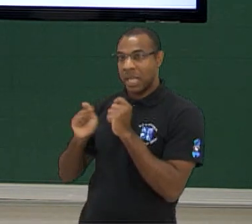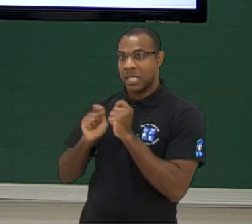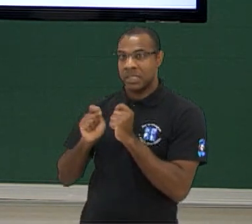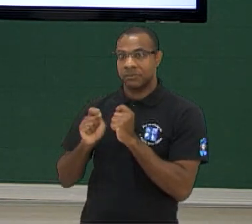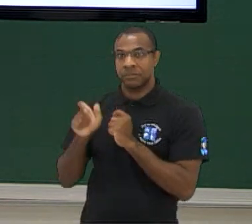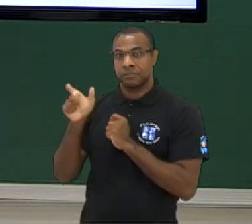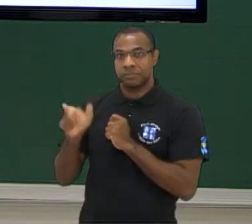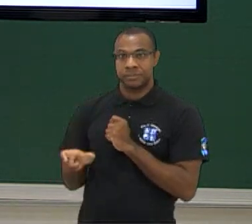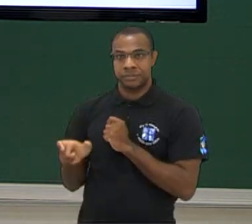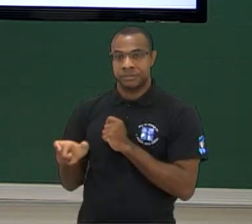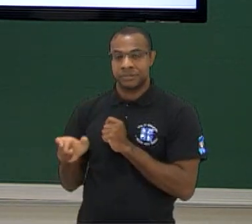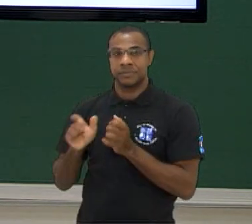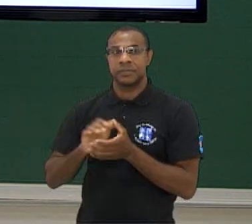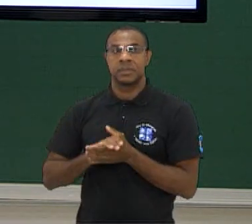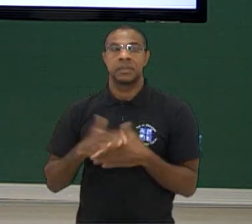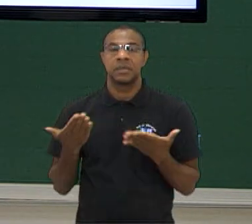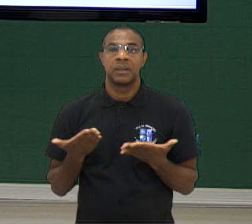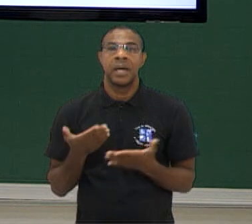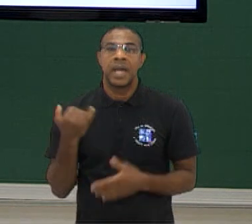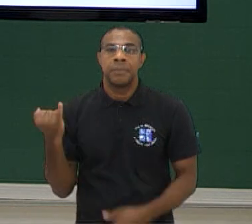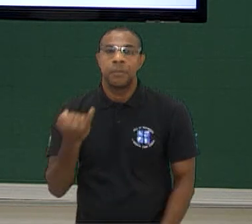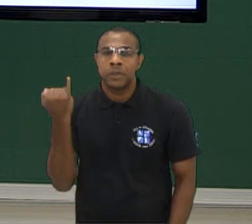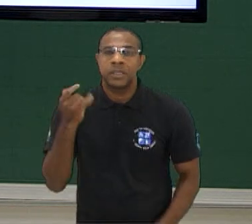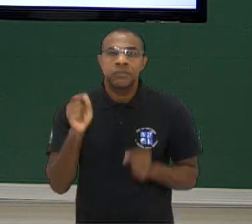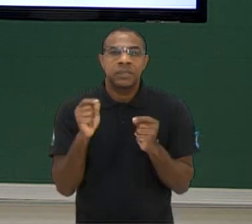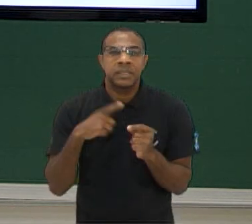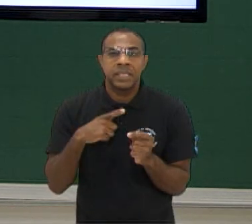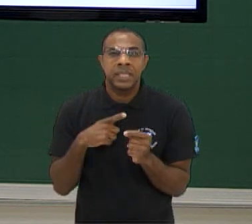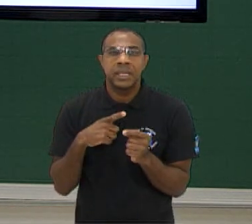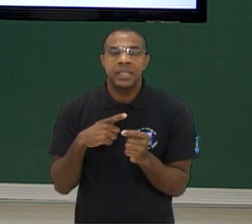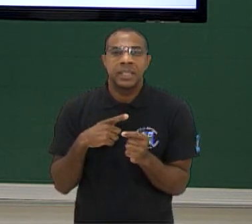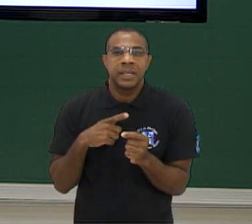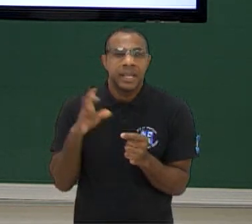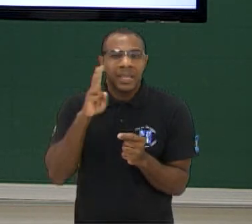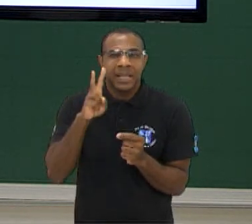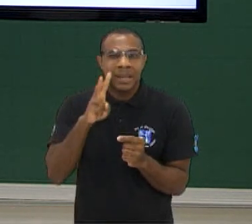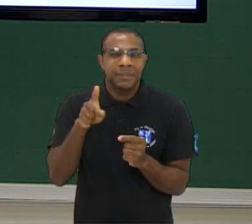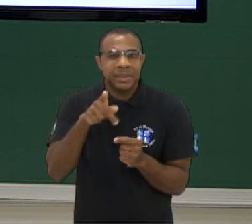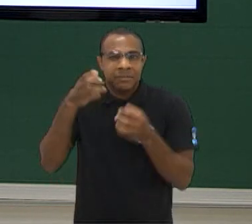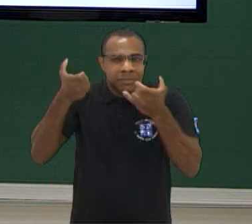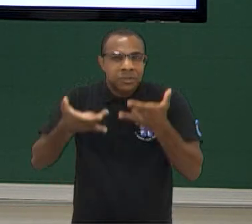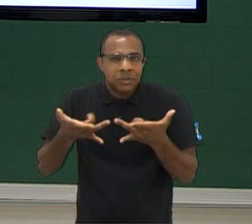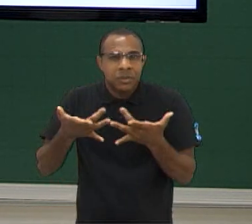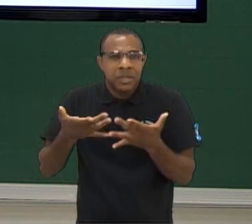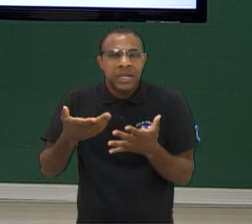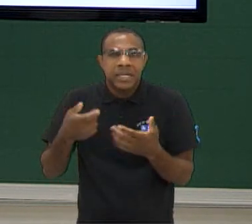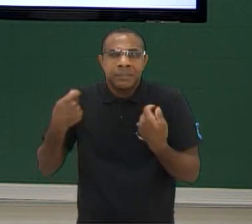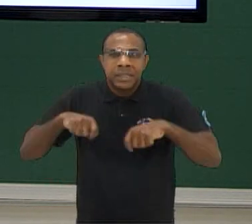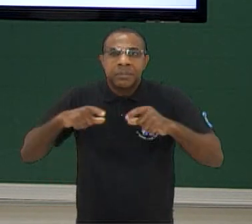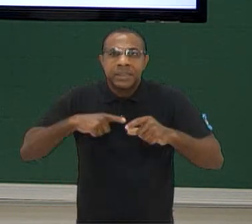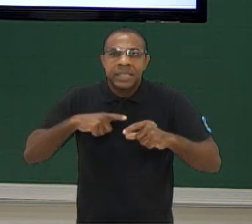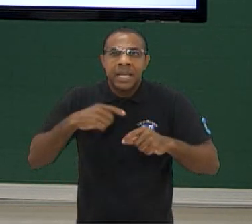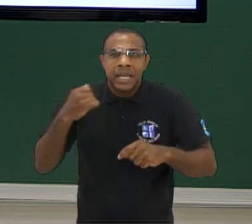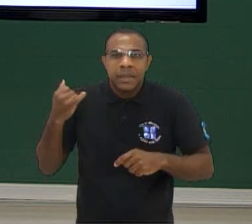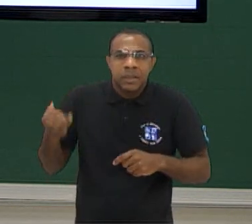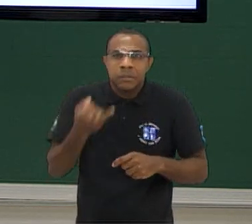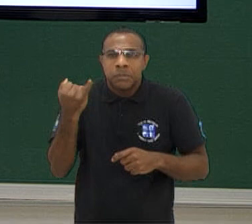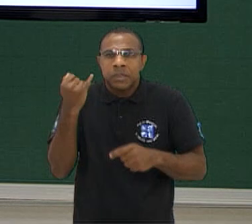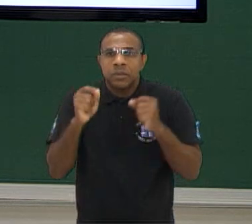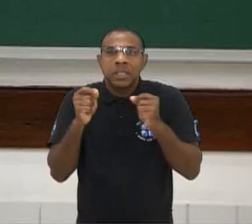sobre essa importância de ter essa informação do autor para a gente perceber ali se ele